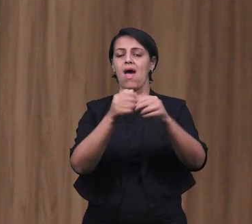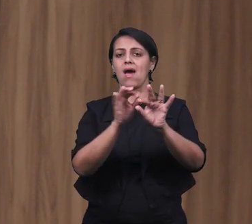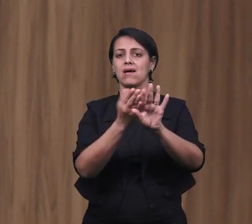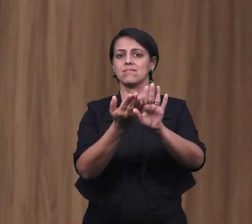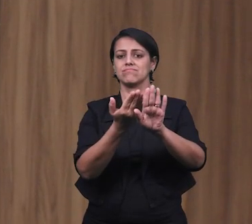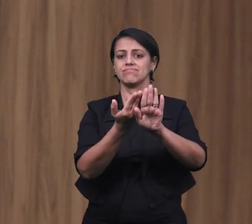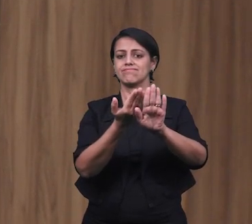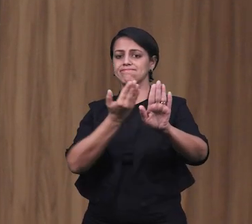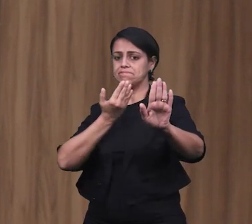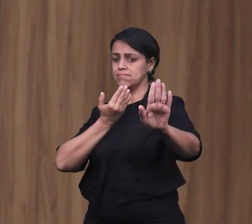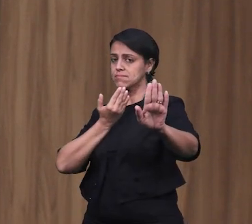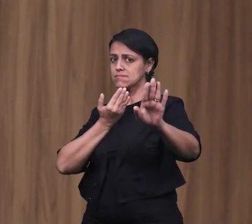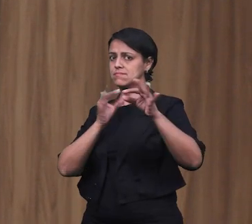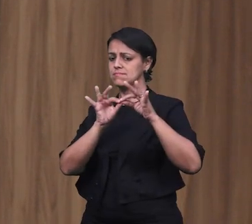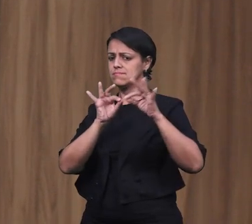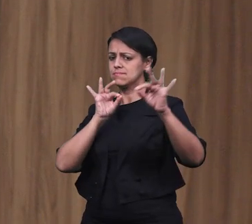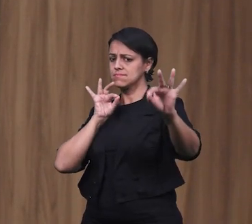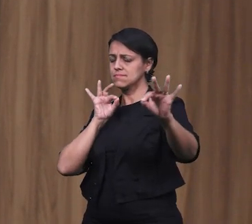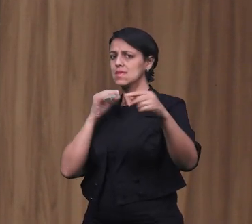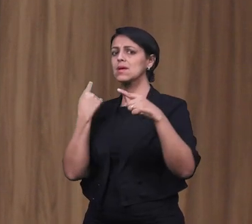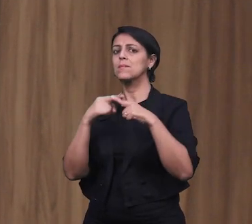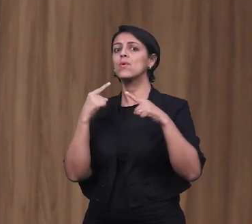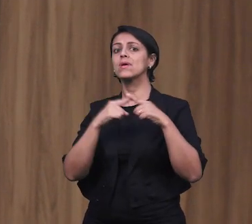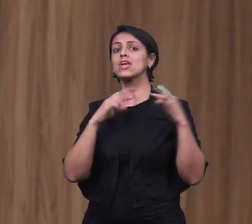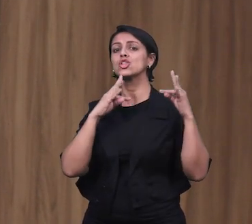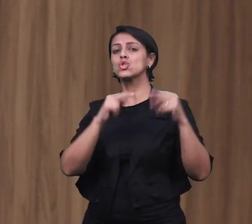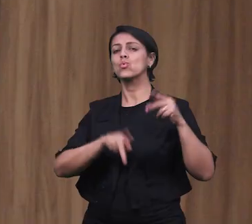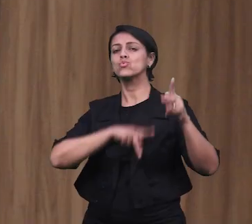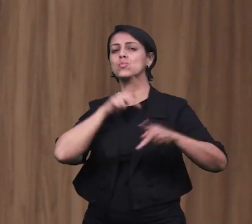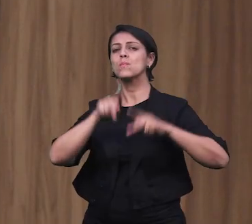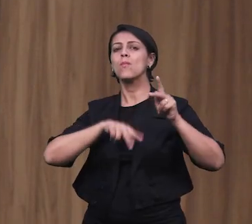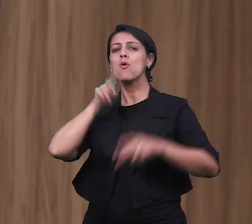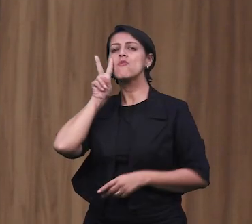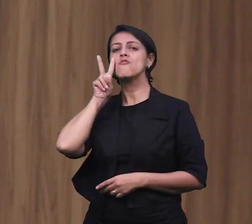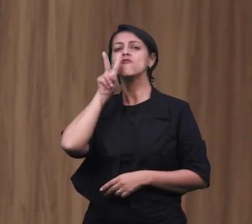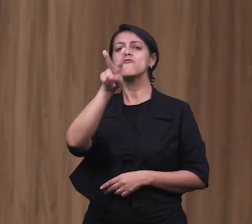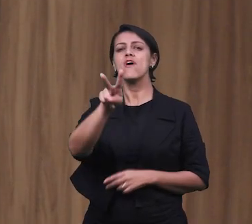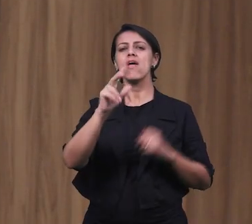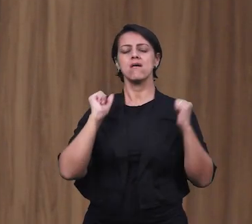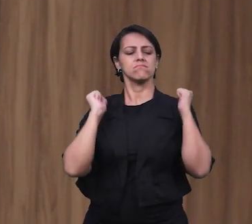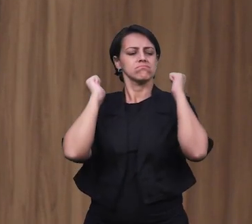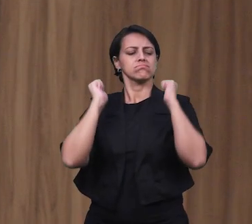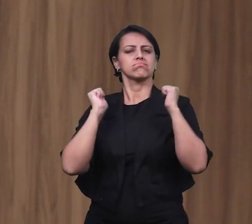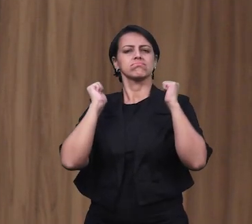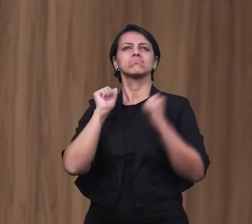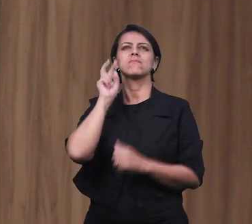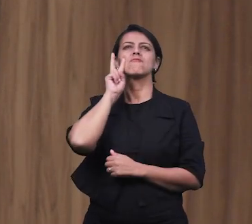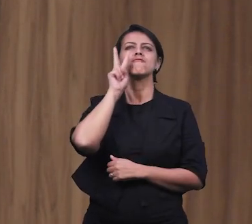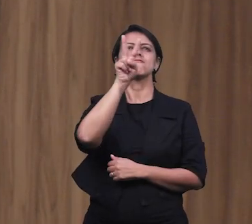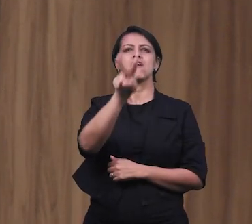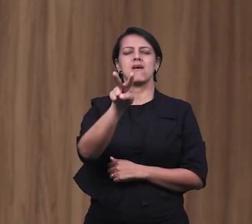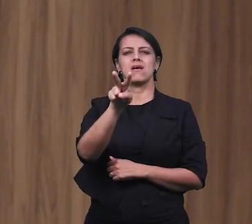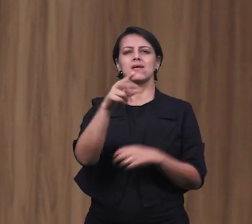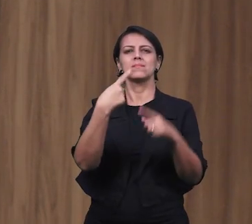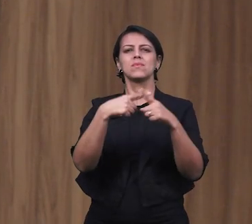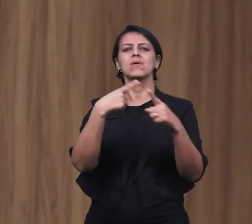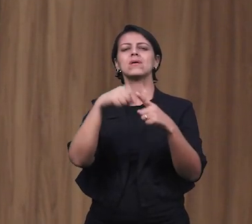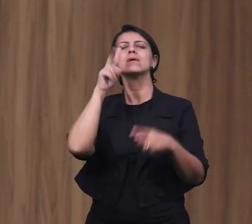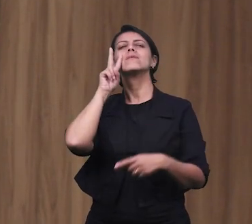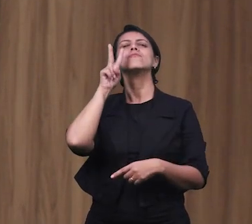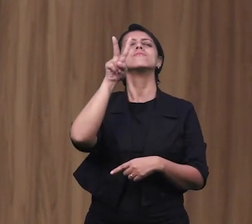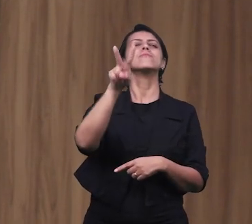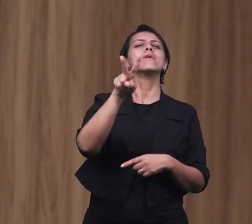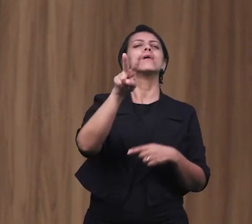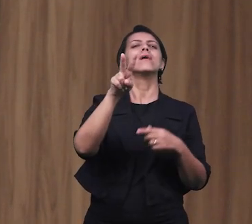o povo visse a arca. Então, 2.000 côvados, porque ela precisava ser vista que